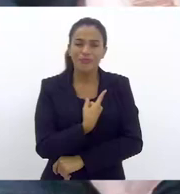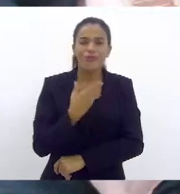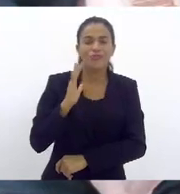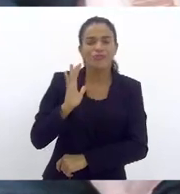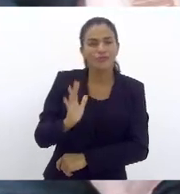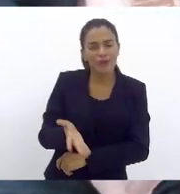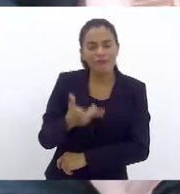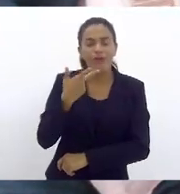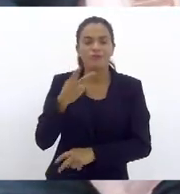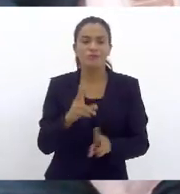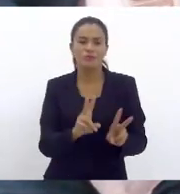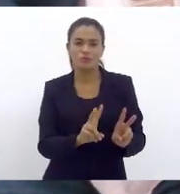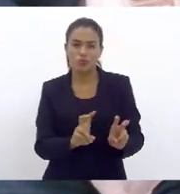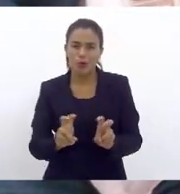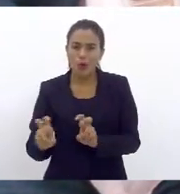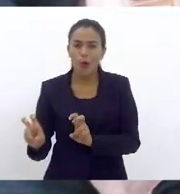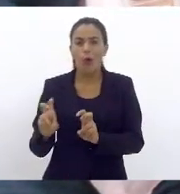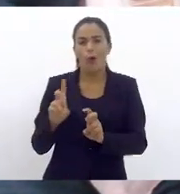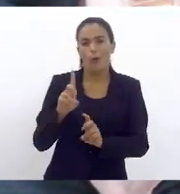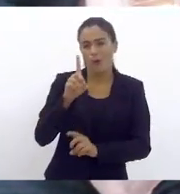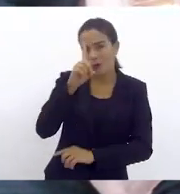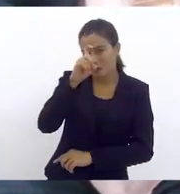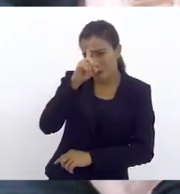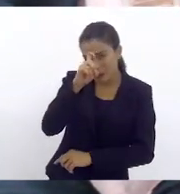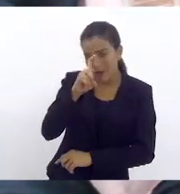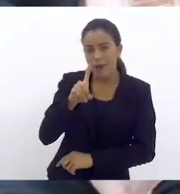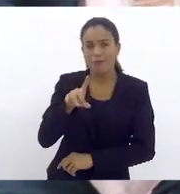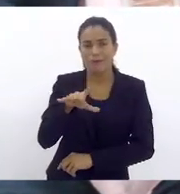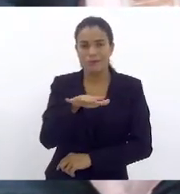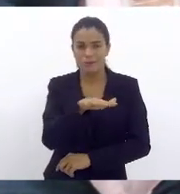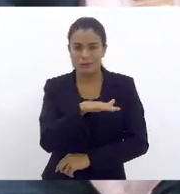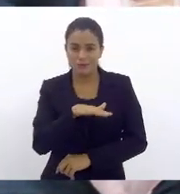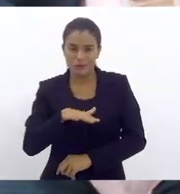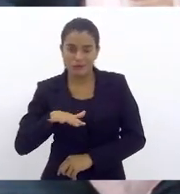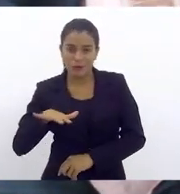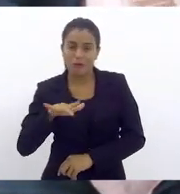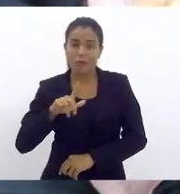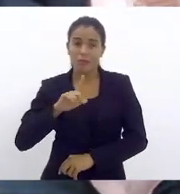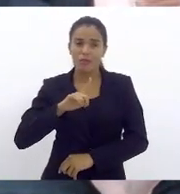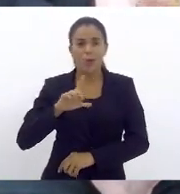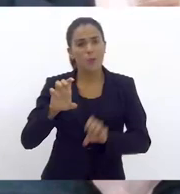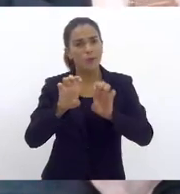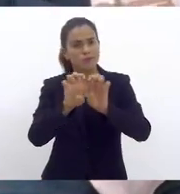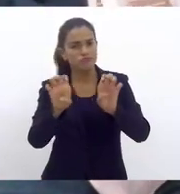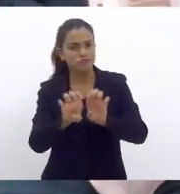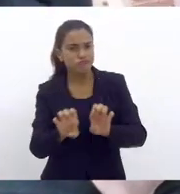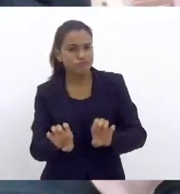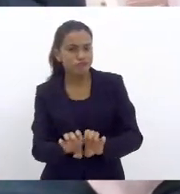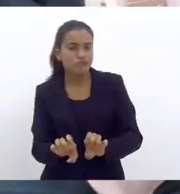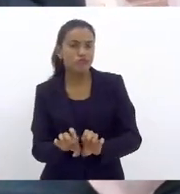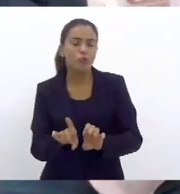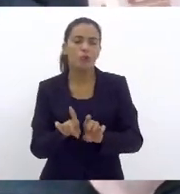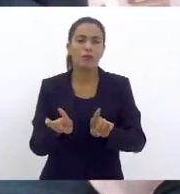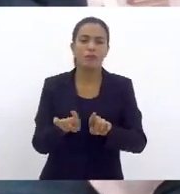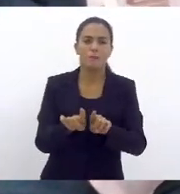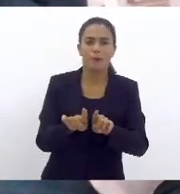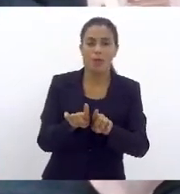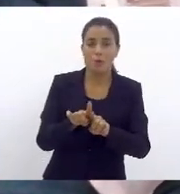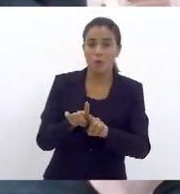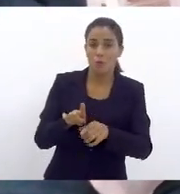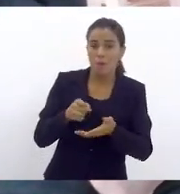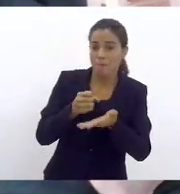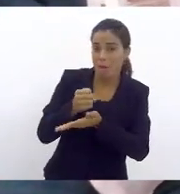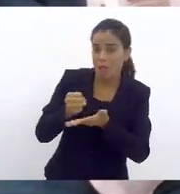da questão do hospitalar né da questão da gente ter uma infraestrutura de conhecimento solidificada